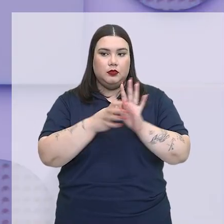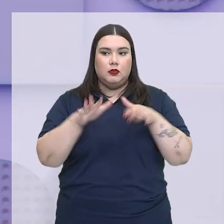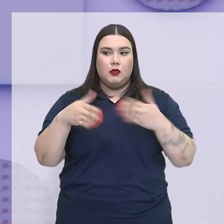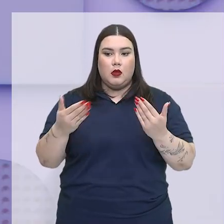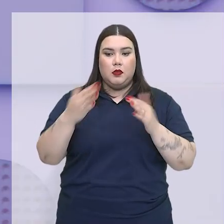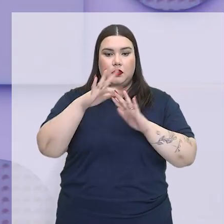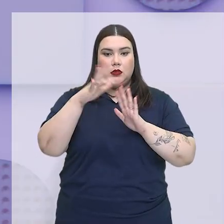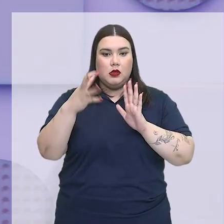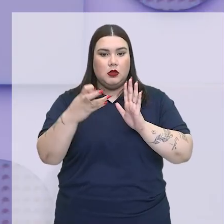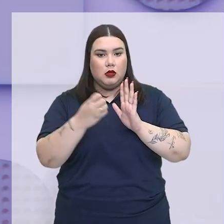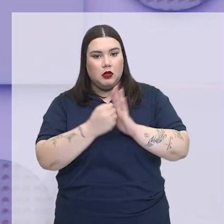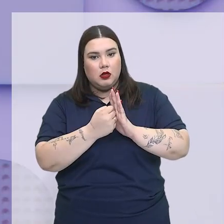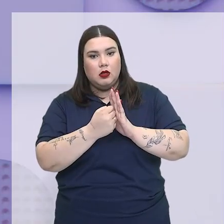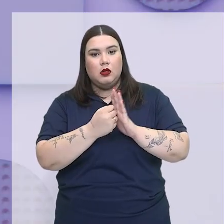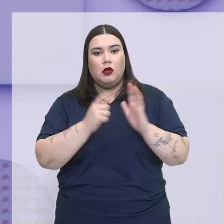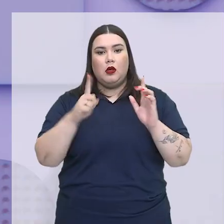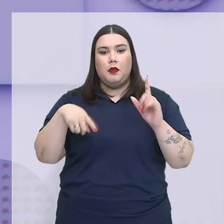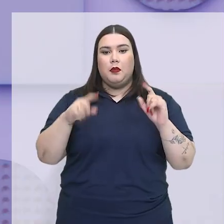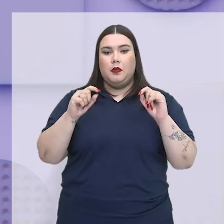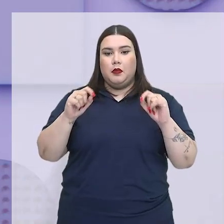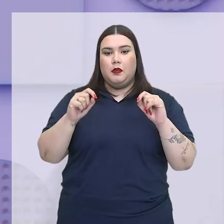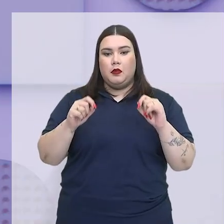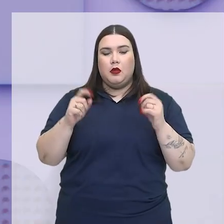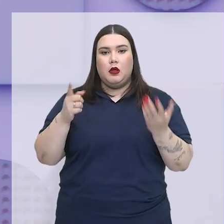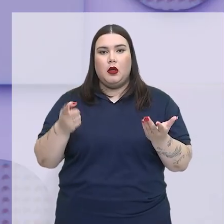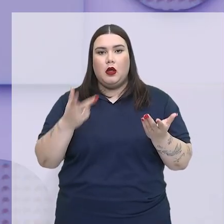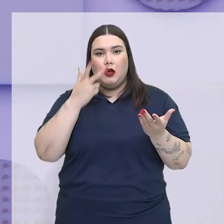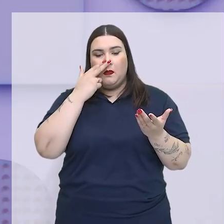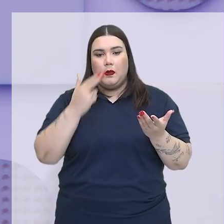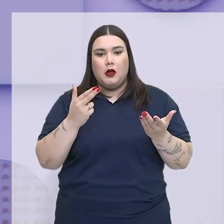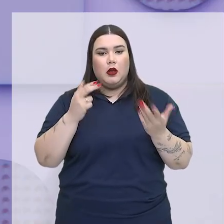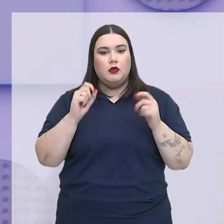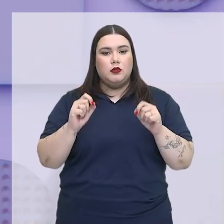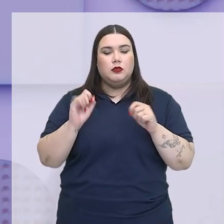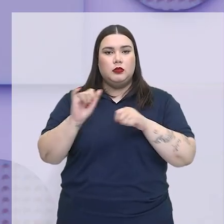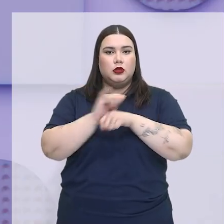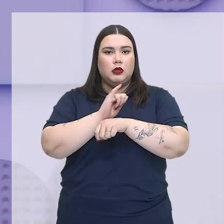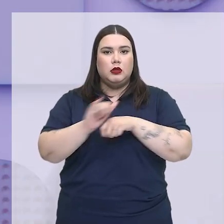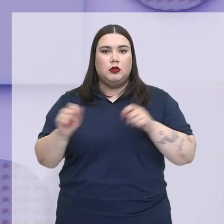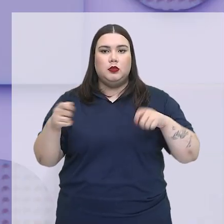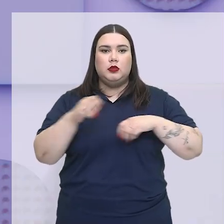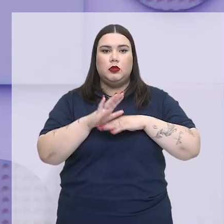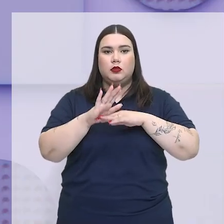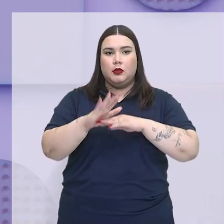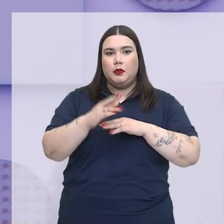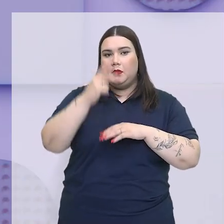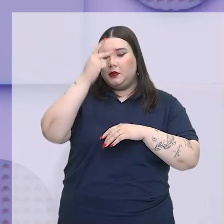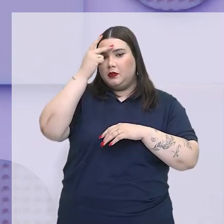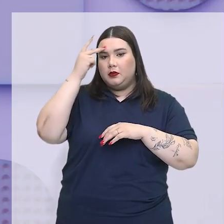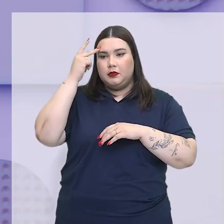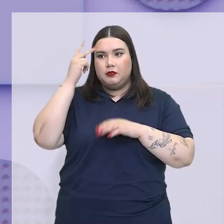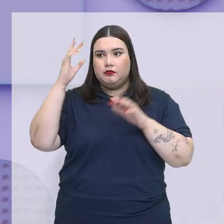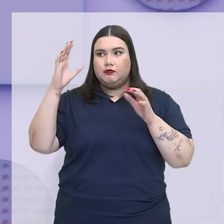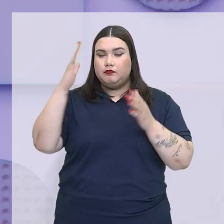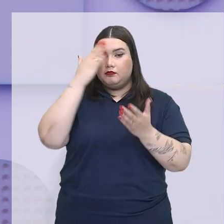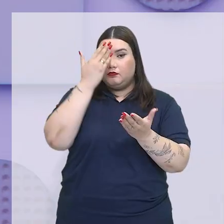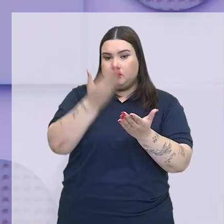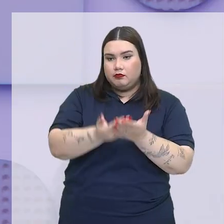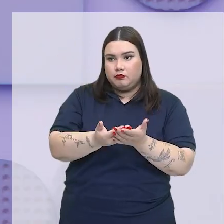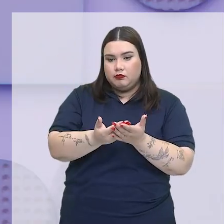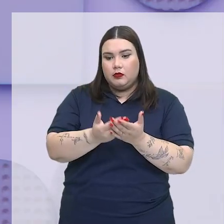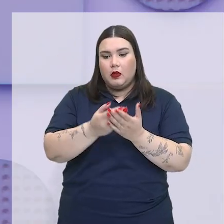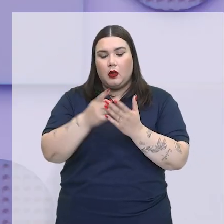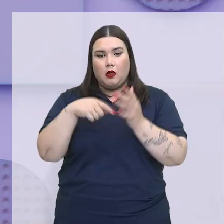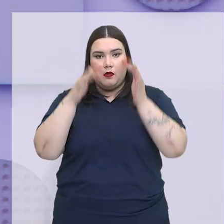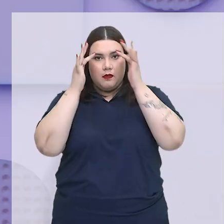os símbolos, na verdade, nada mais são do que um canal, um instrumento de conexão entre a pessoa que acredita, que é